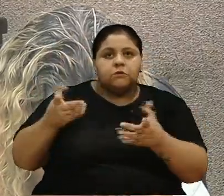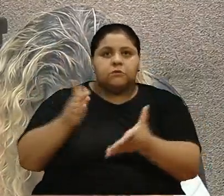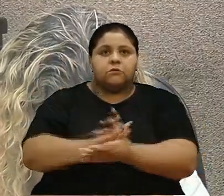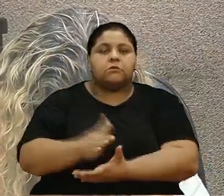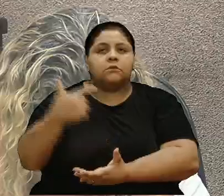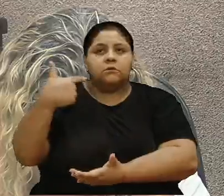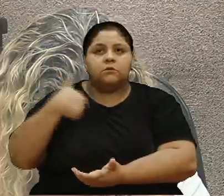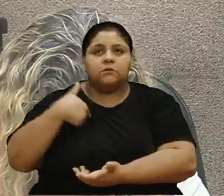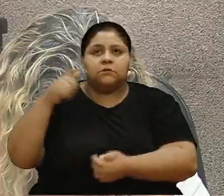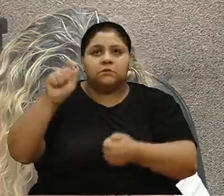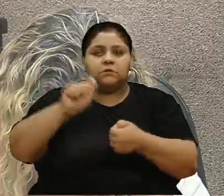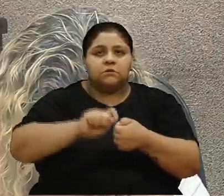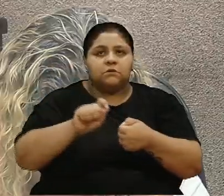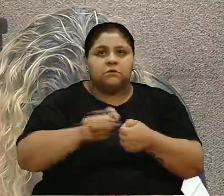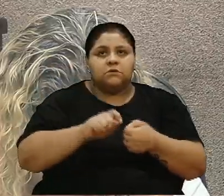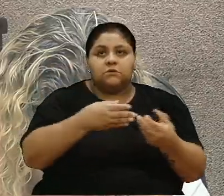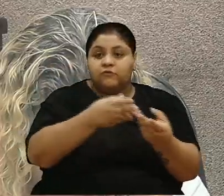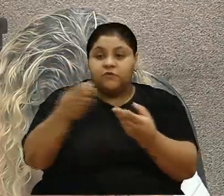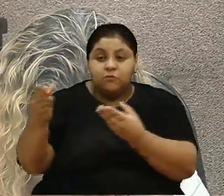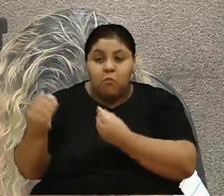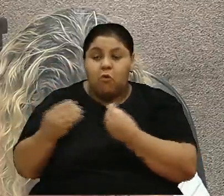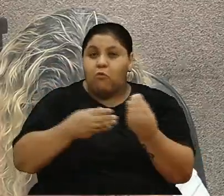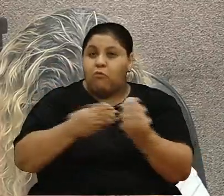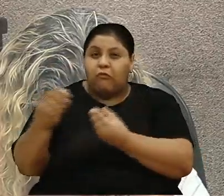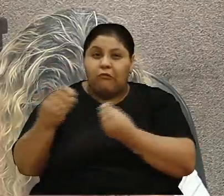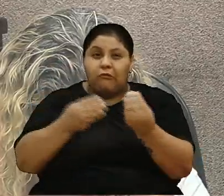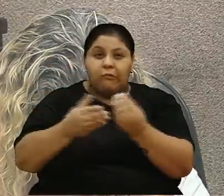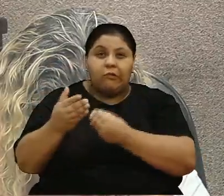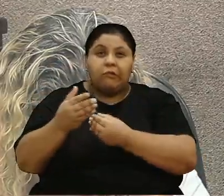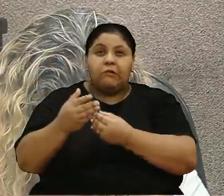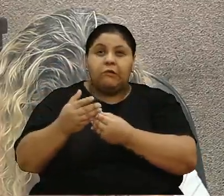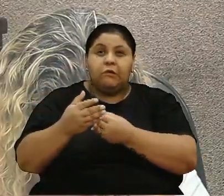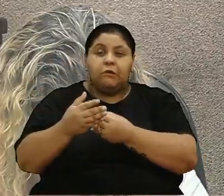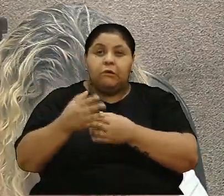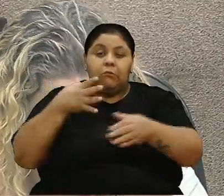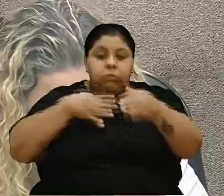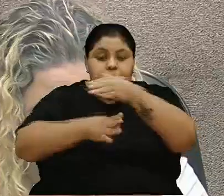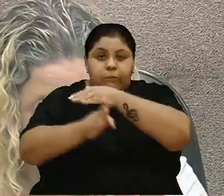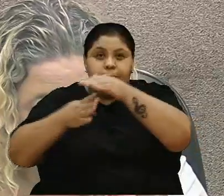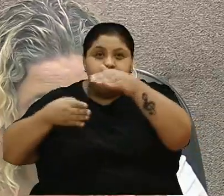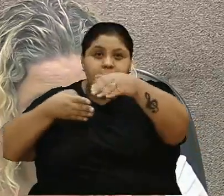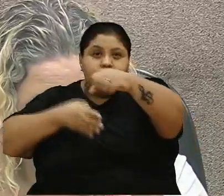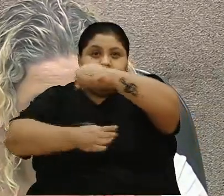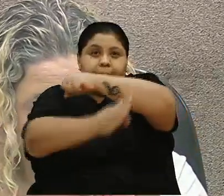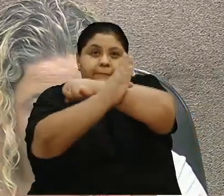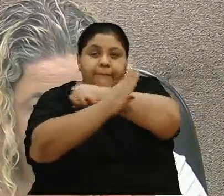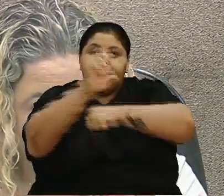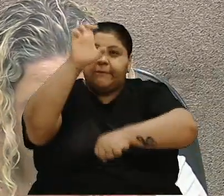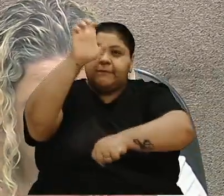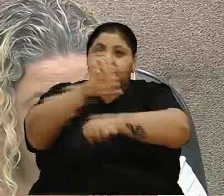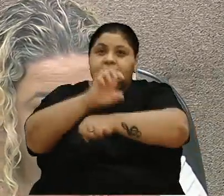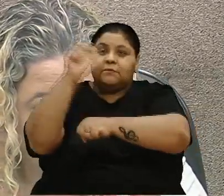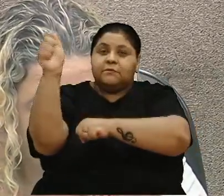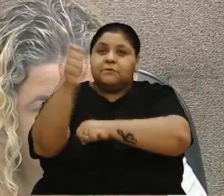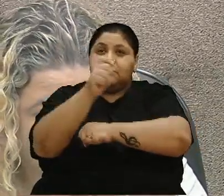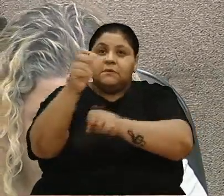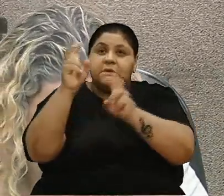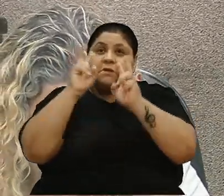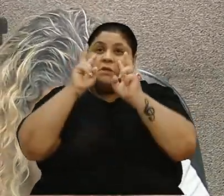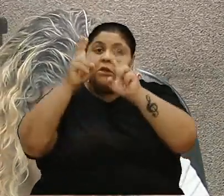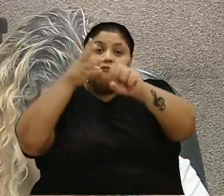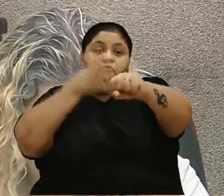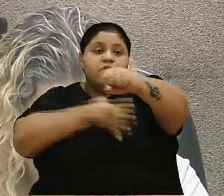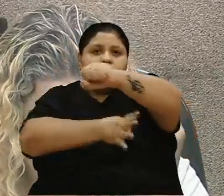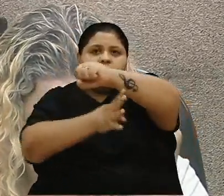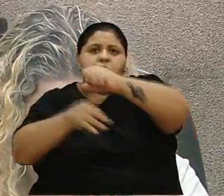Eu fiz centenas de quilômetros em 2022 pelo estado do Rio Grande do Sul e não achei cancela de pedágio. Por